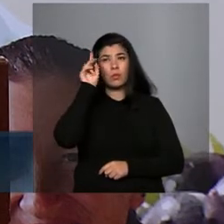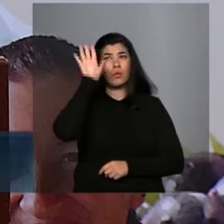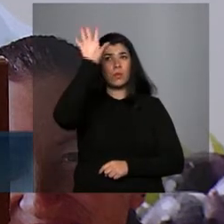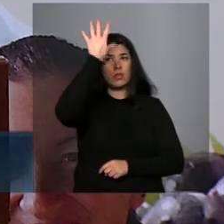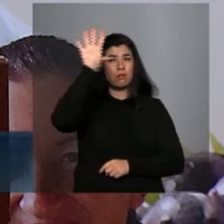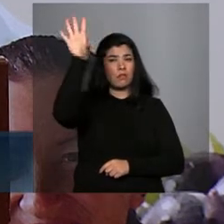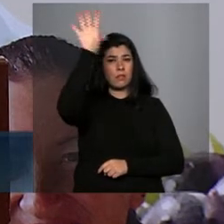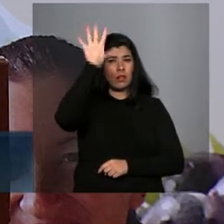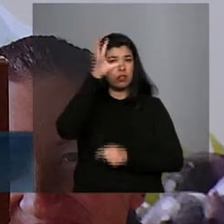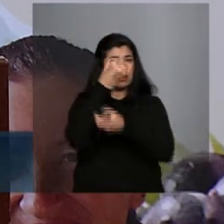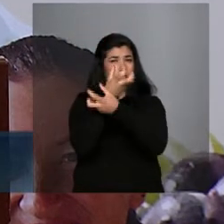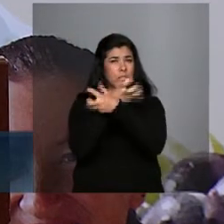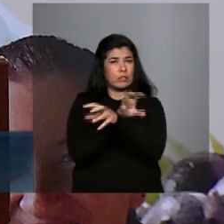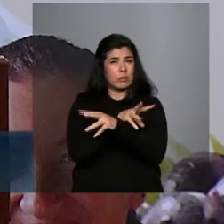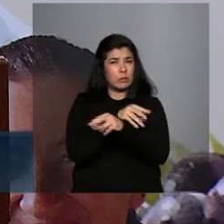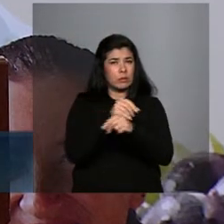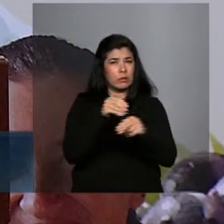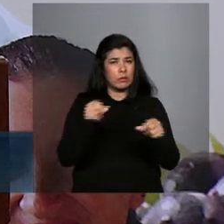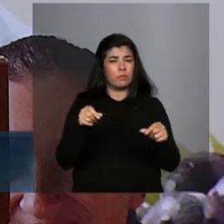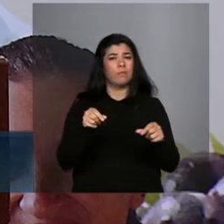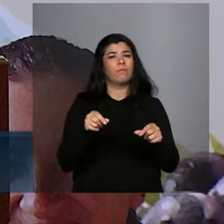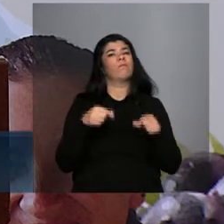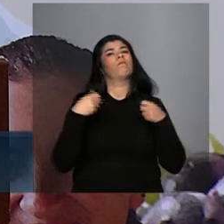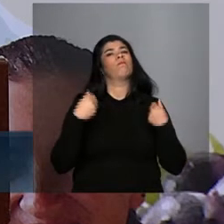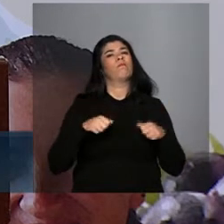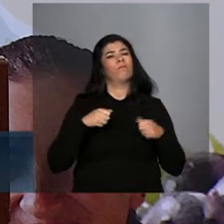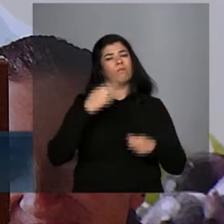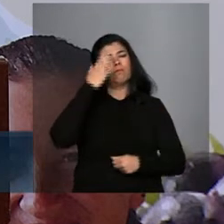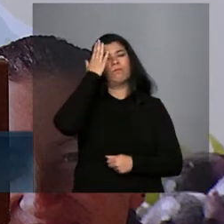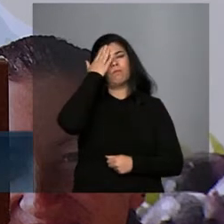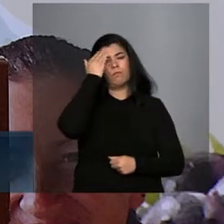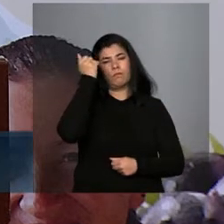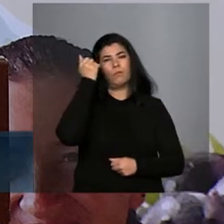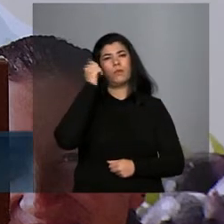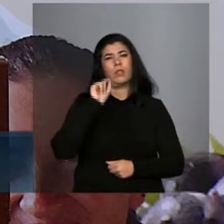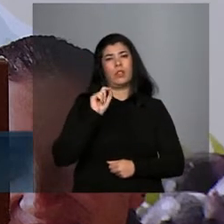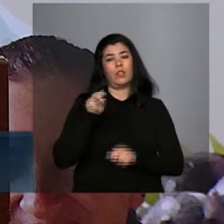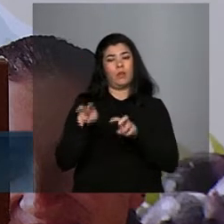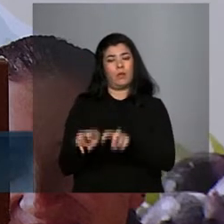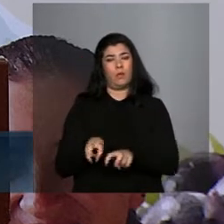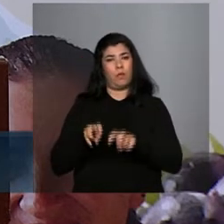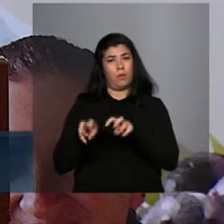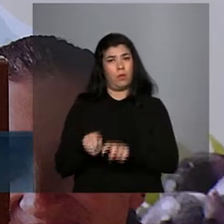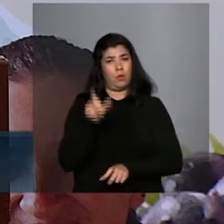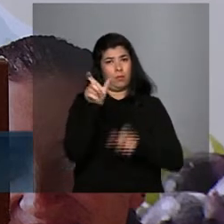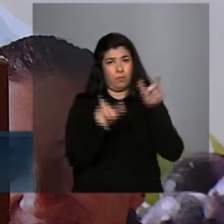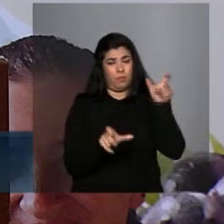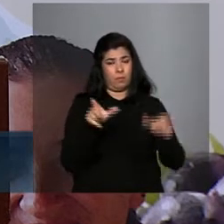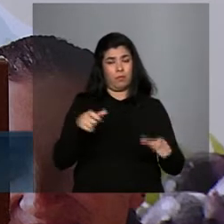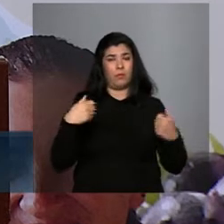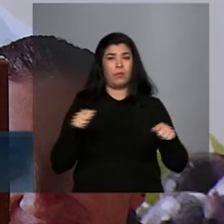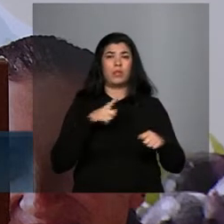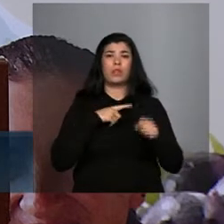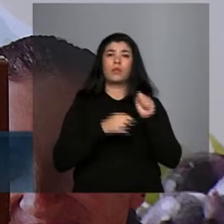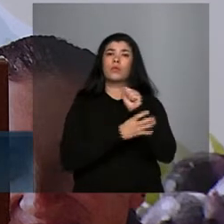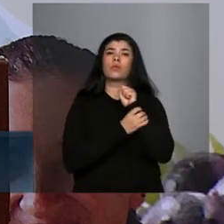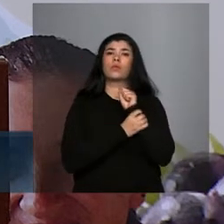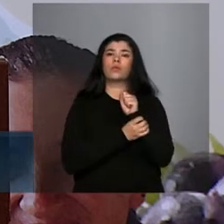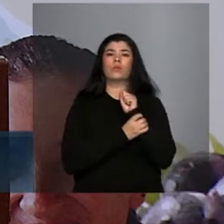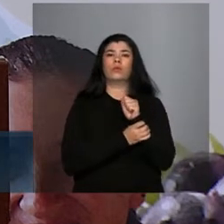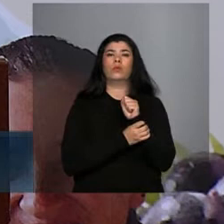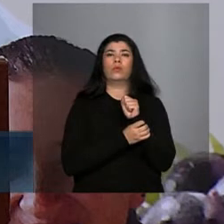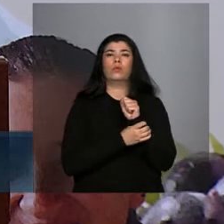Sabemos que os agricultores precisam de ter esse seguro para